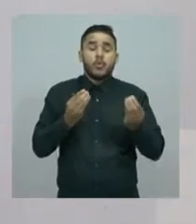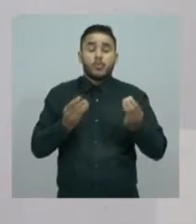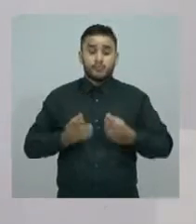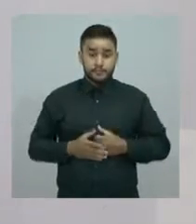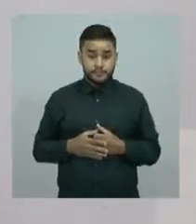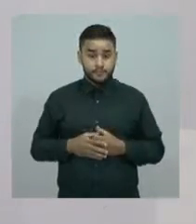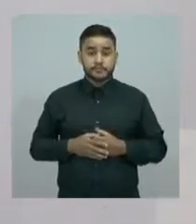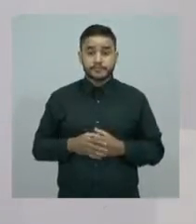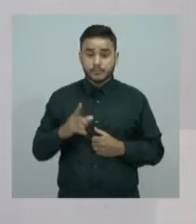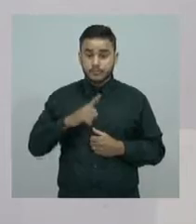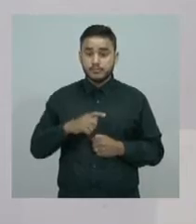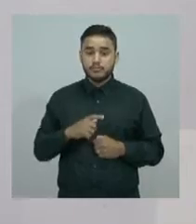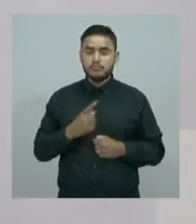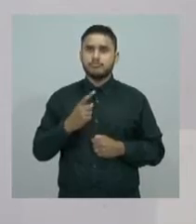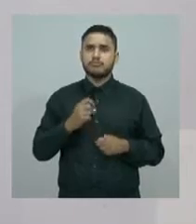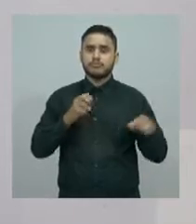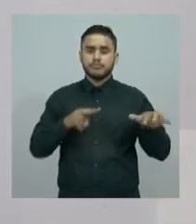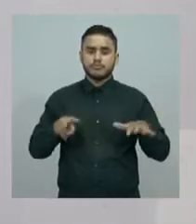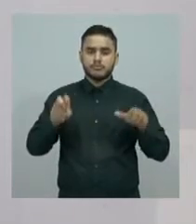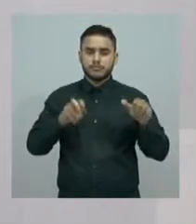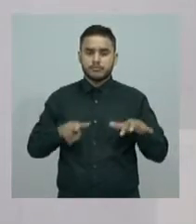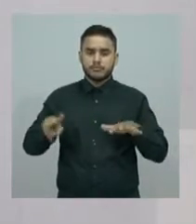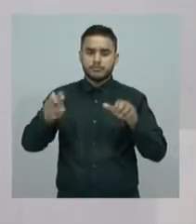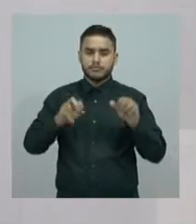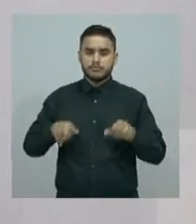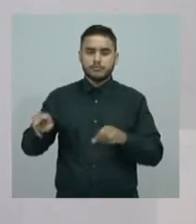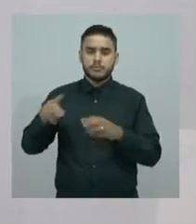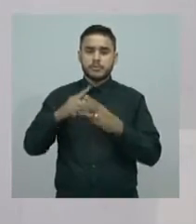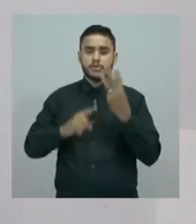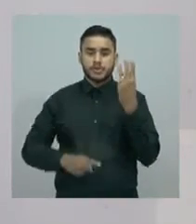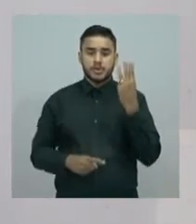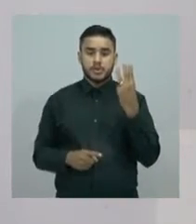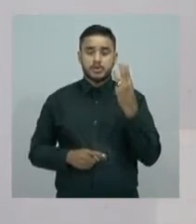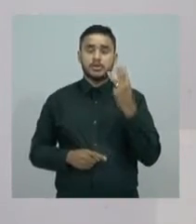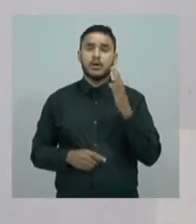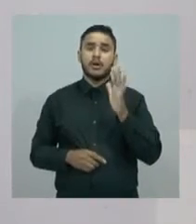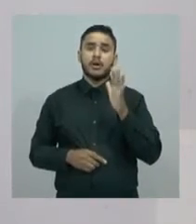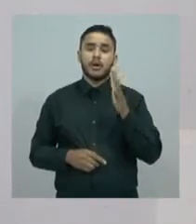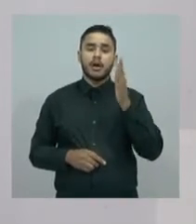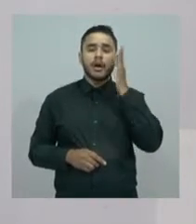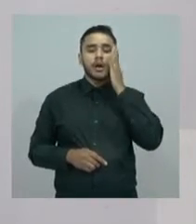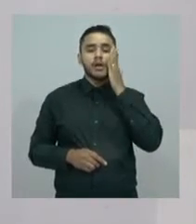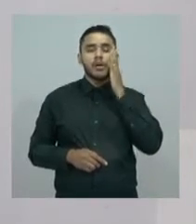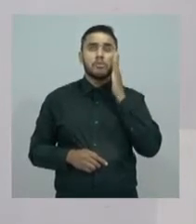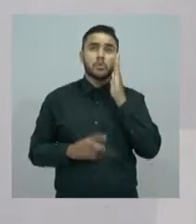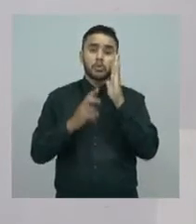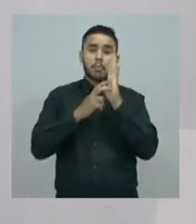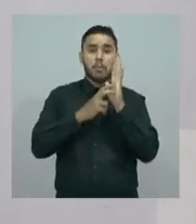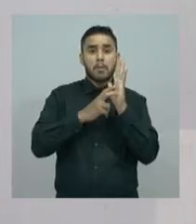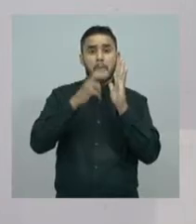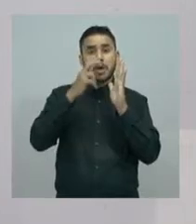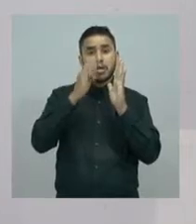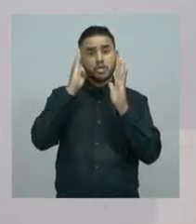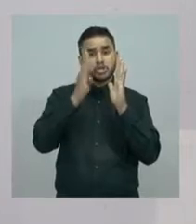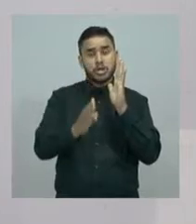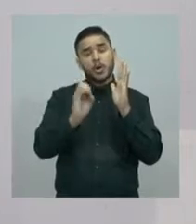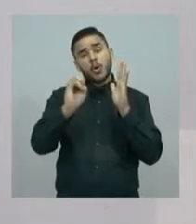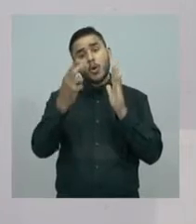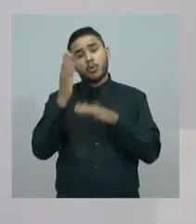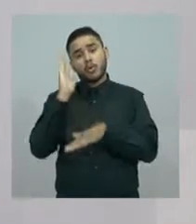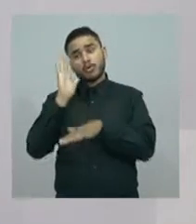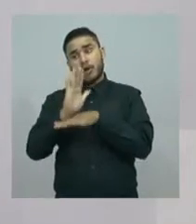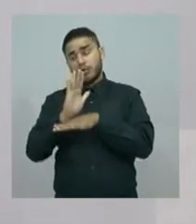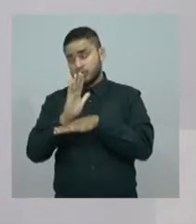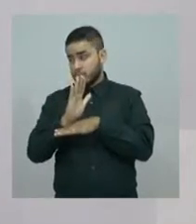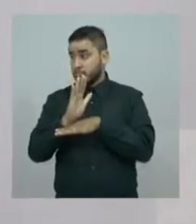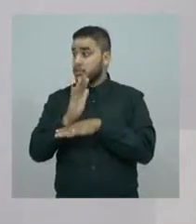perguntou, são 3 semanas de curso durante um turno apenas. Então, nós tivemos um agora recentemente no Bom